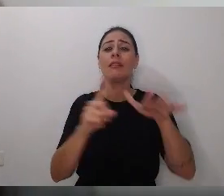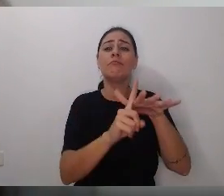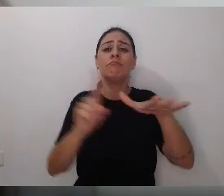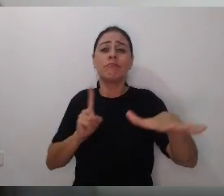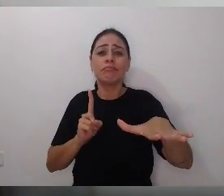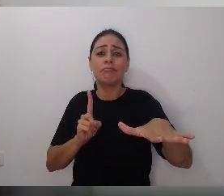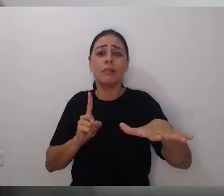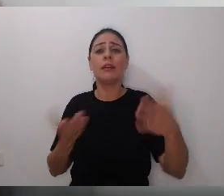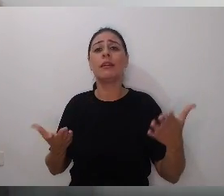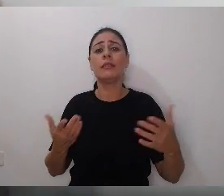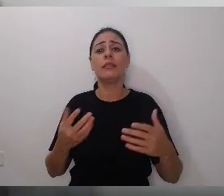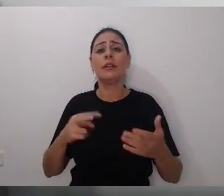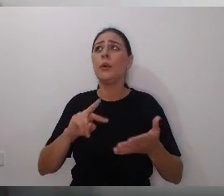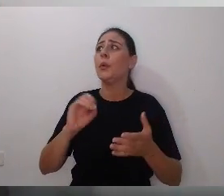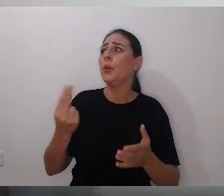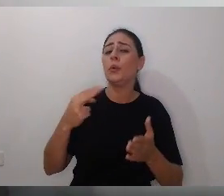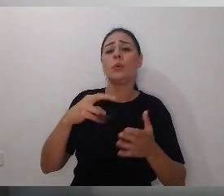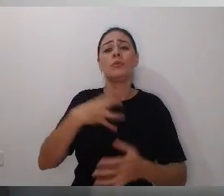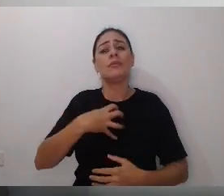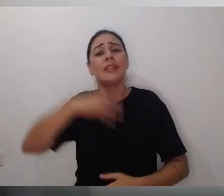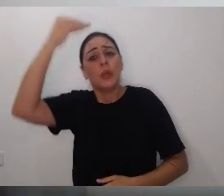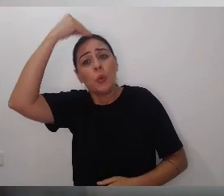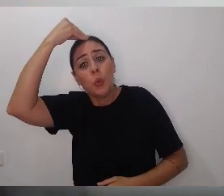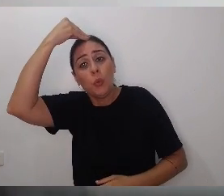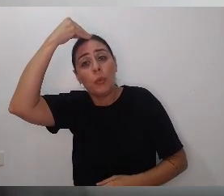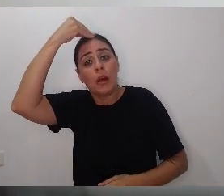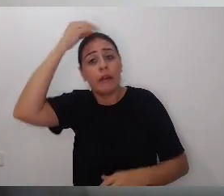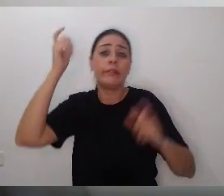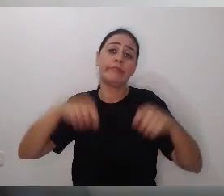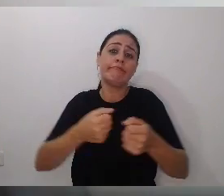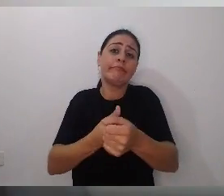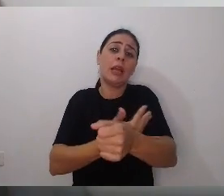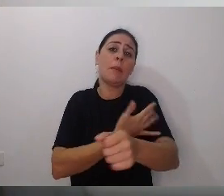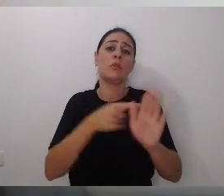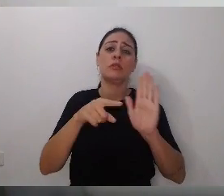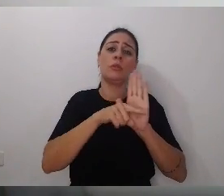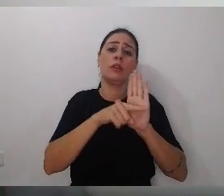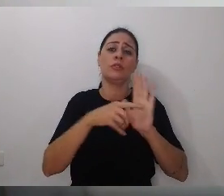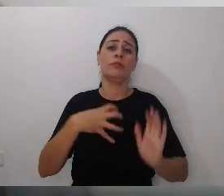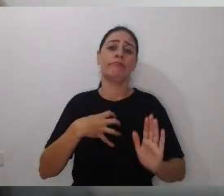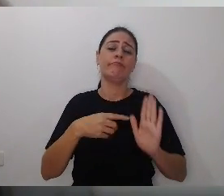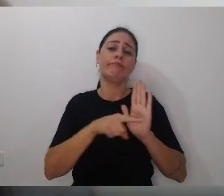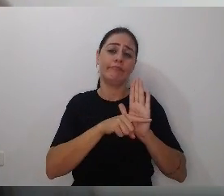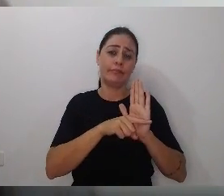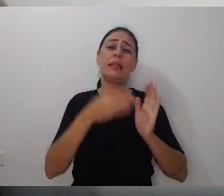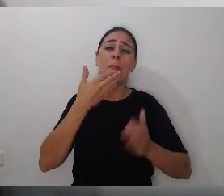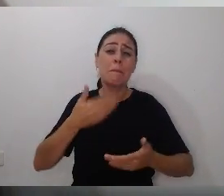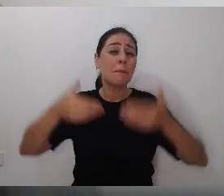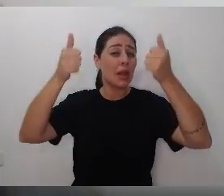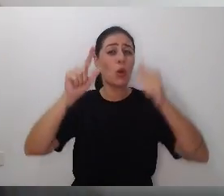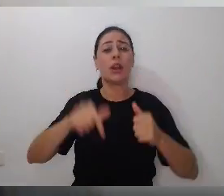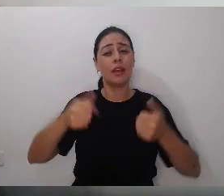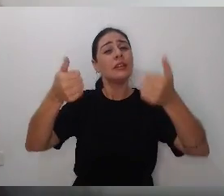pela criança, né? Ela percebe que está acontecendo, e se isso não é conversado com ela, pode gerar um sentimento de